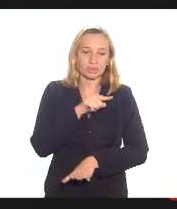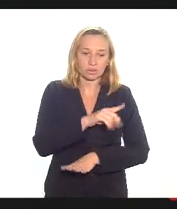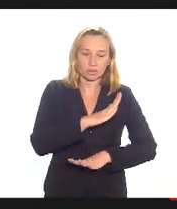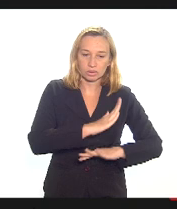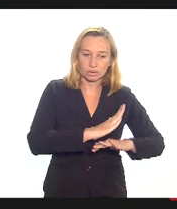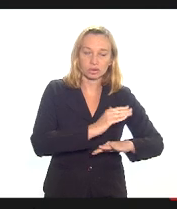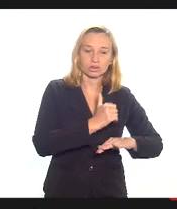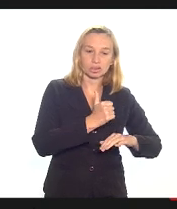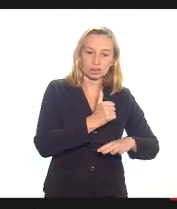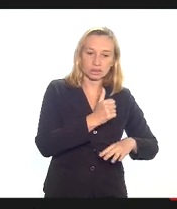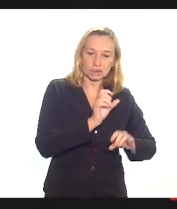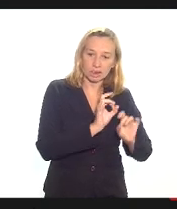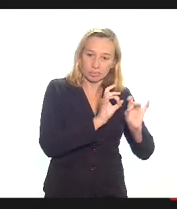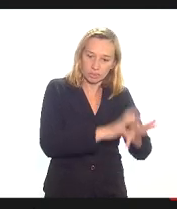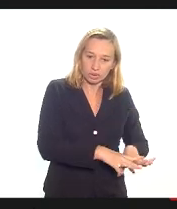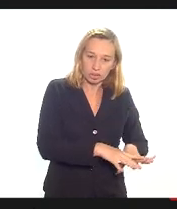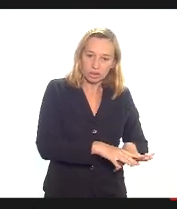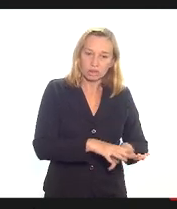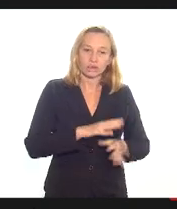provisionamento de abandono que foi